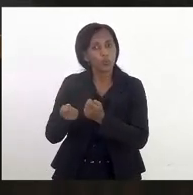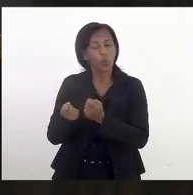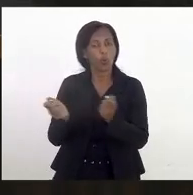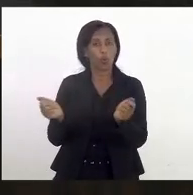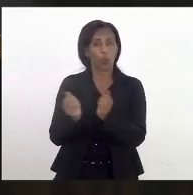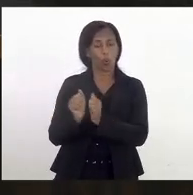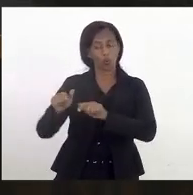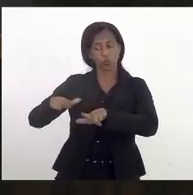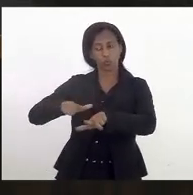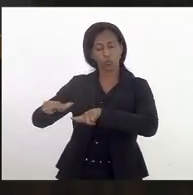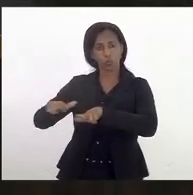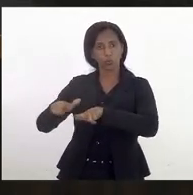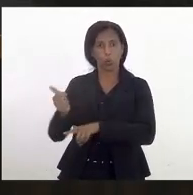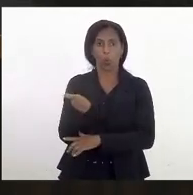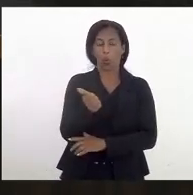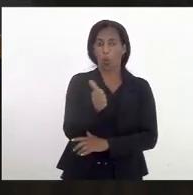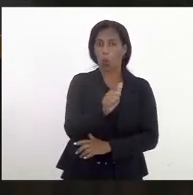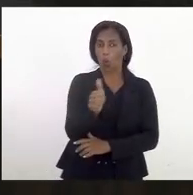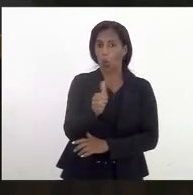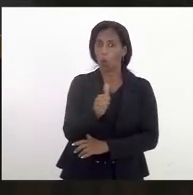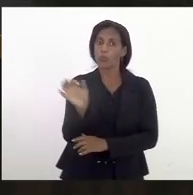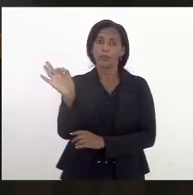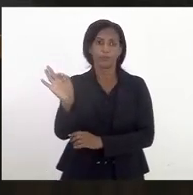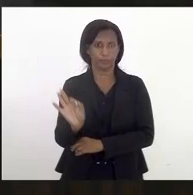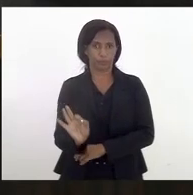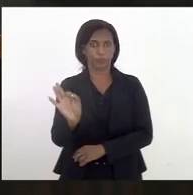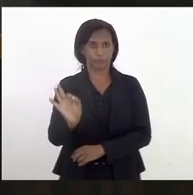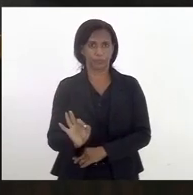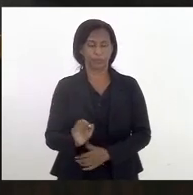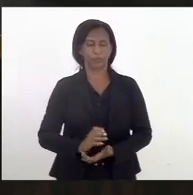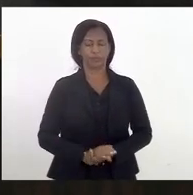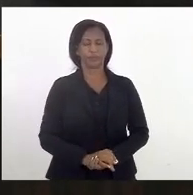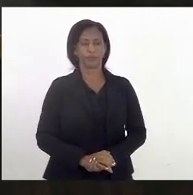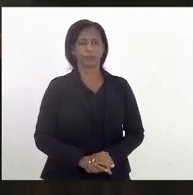a média de onze por cento